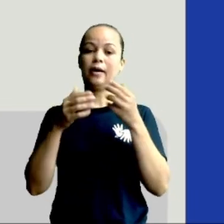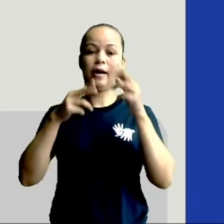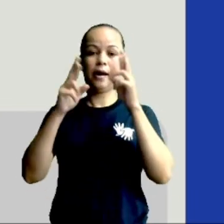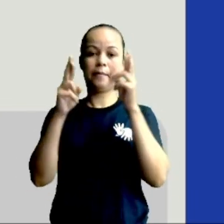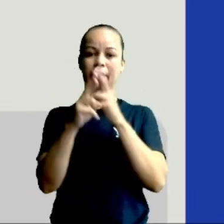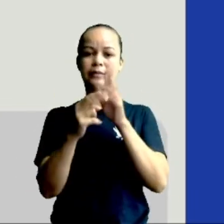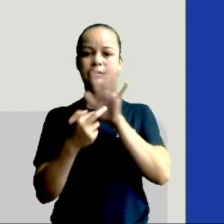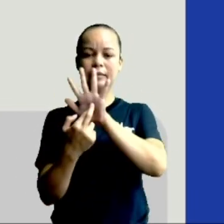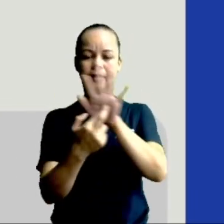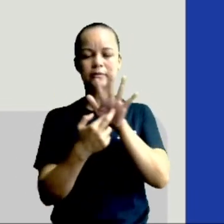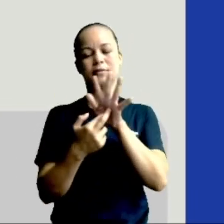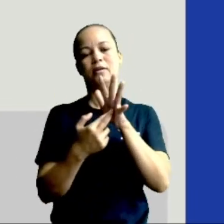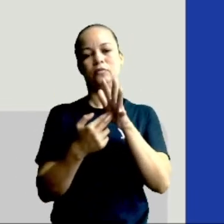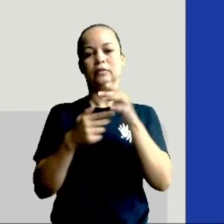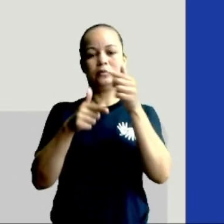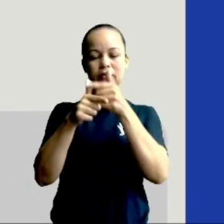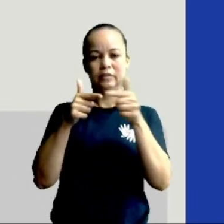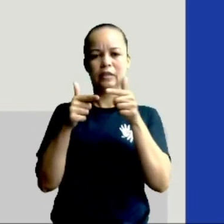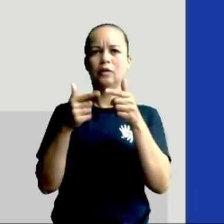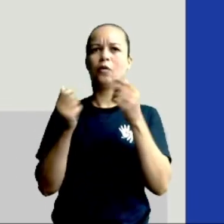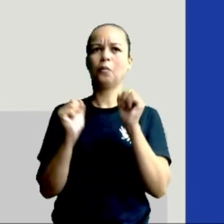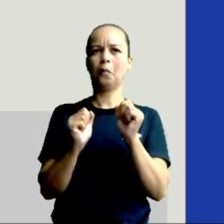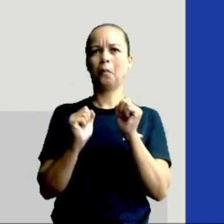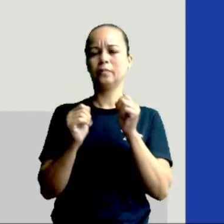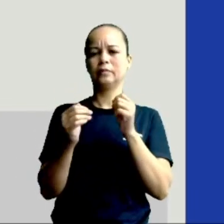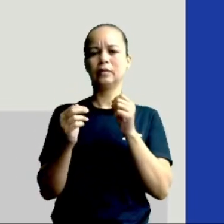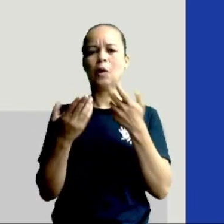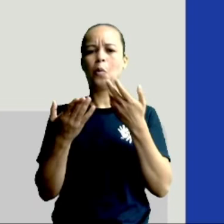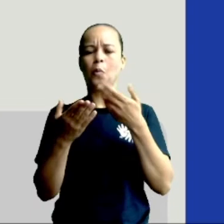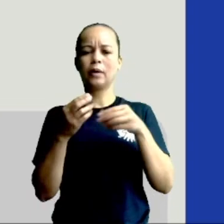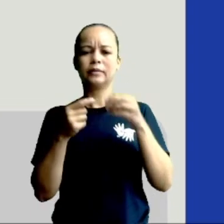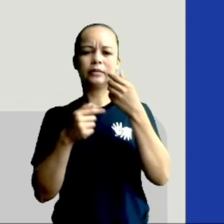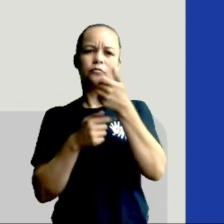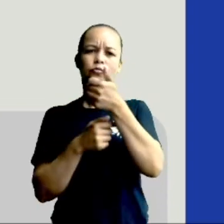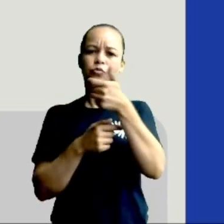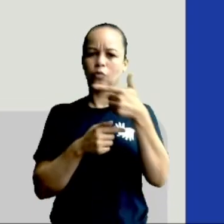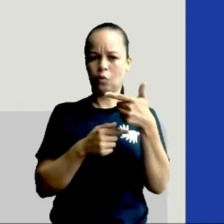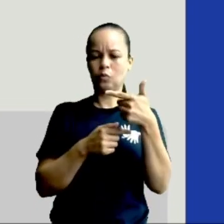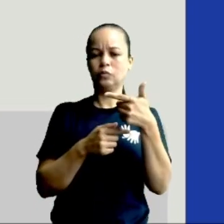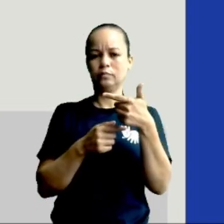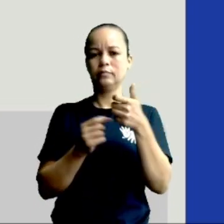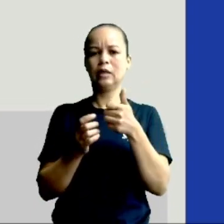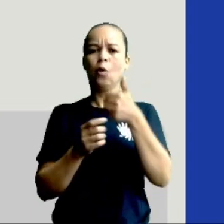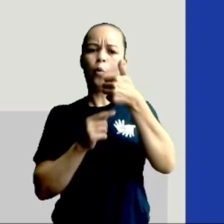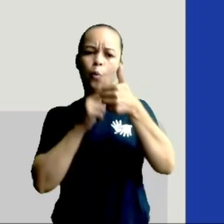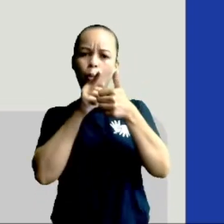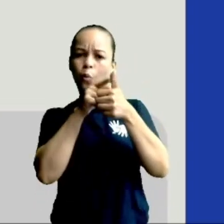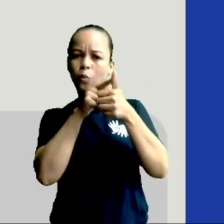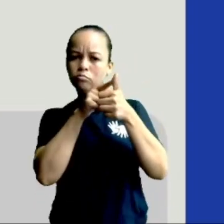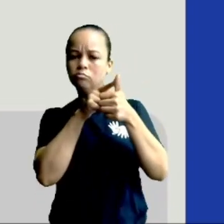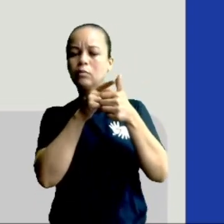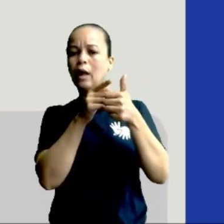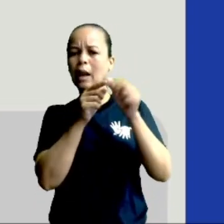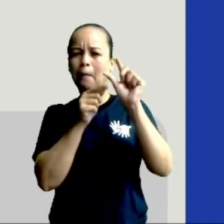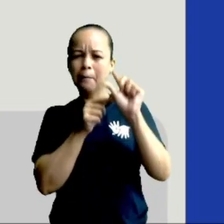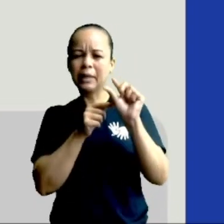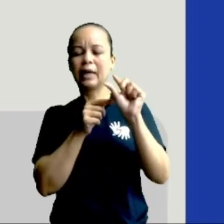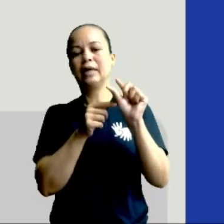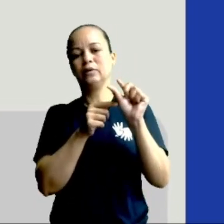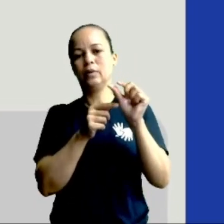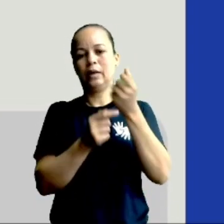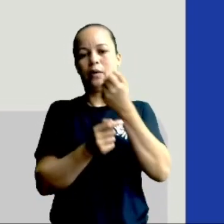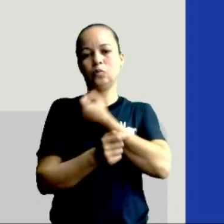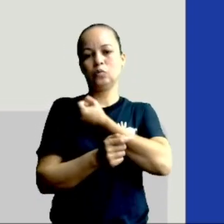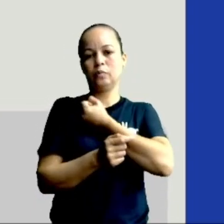selecionar uma parte do número, lembram? Eu tenho que pegar uma seleçãozinha do número. O 1 ele é pequeno ainda, é um número menor do que